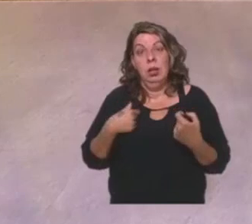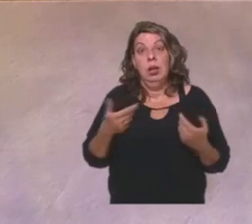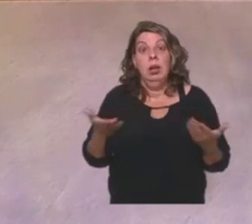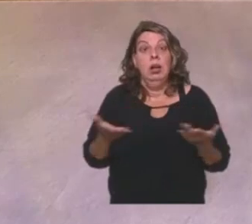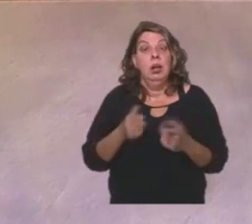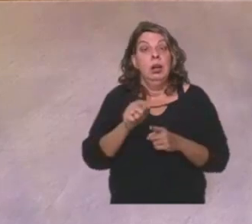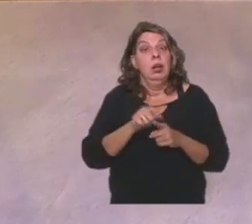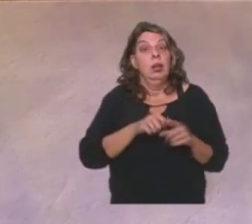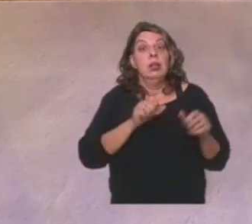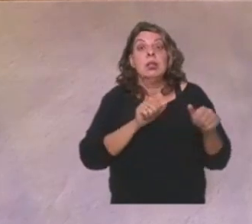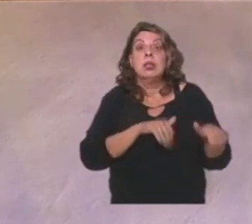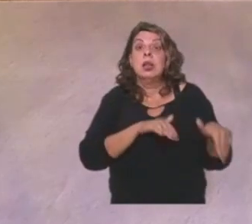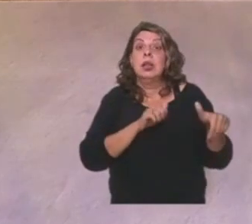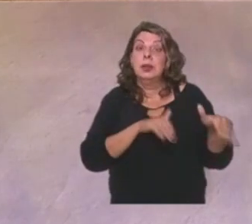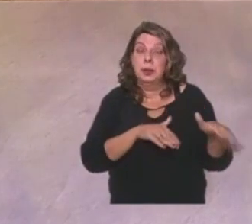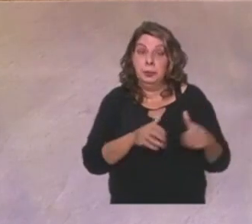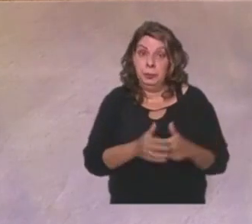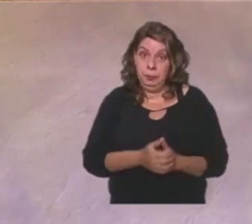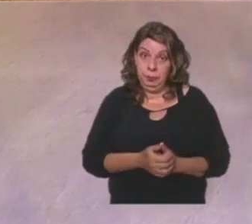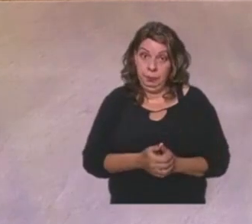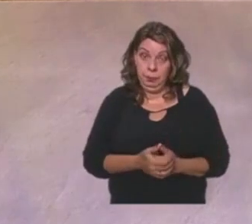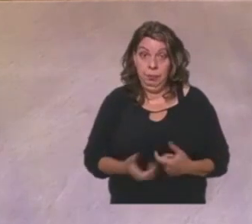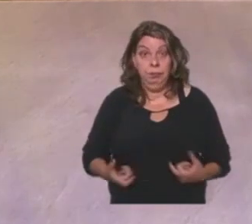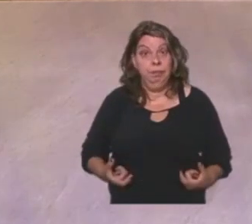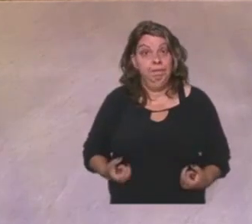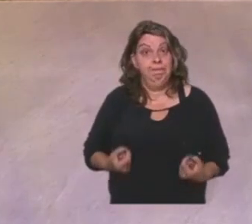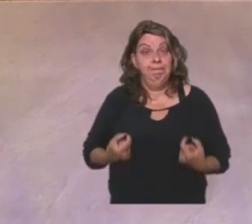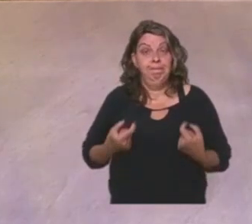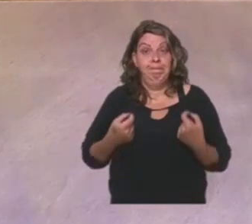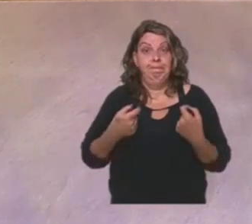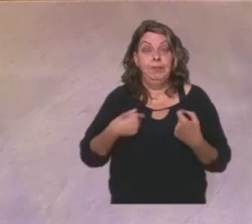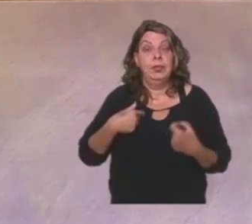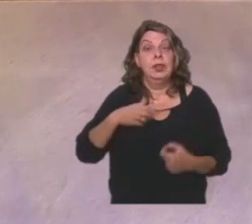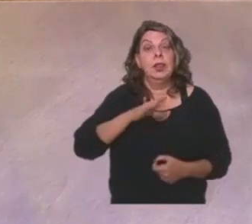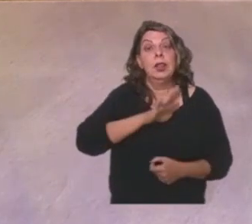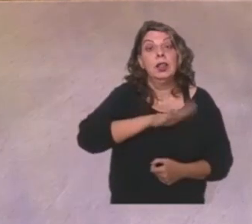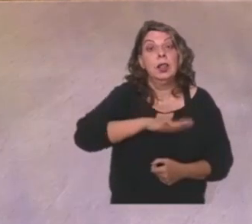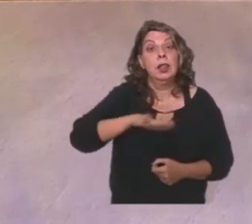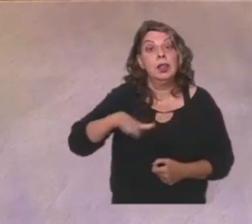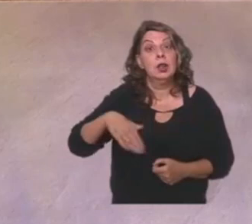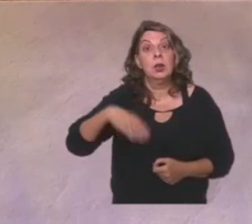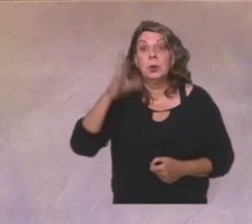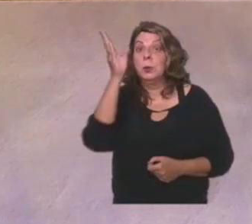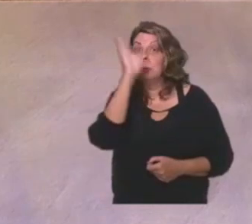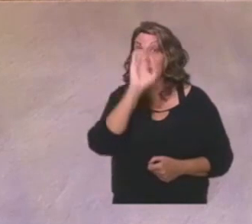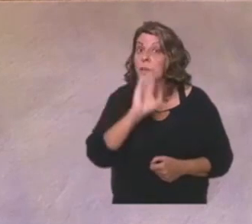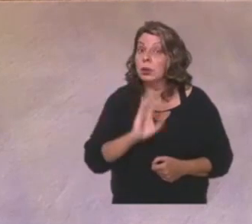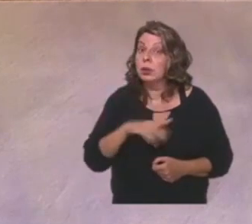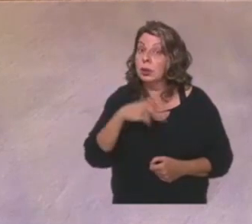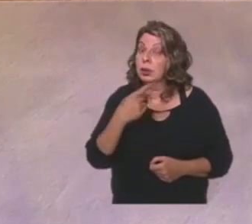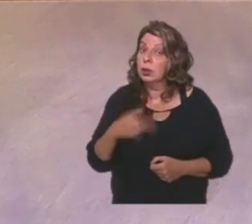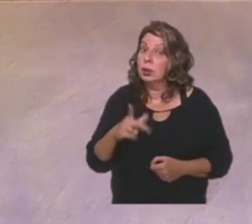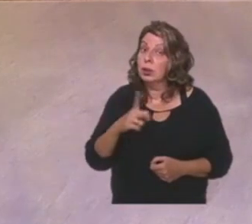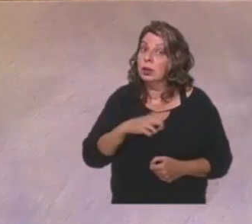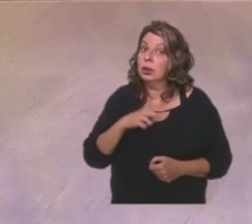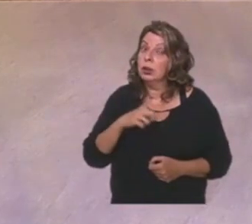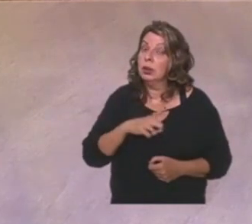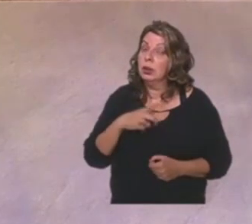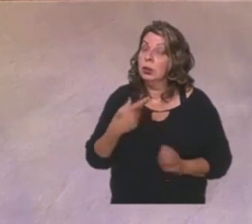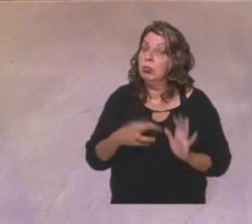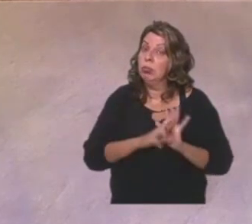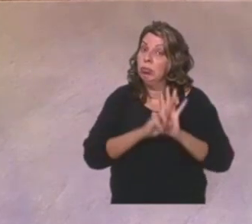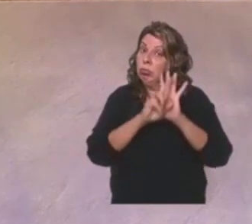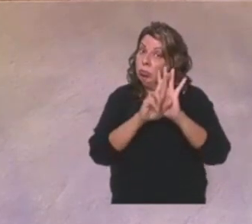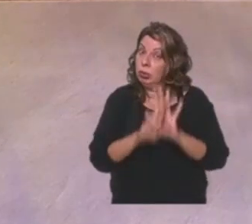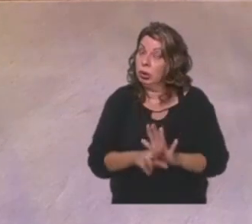mês da conscientização sobre o câncer infanto-juvenil. E para se ter ideia, no Brasil, a doença já representa aí a primeira causa de morte